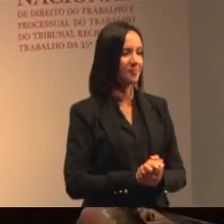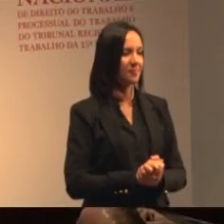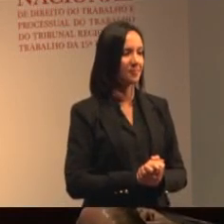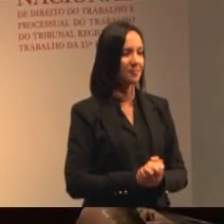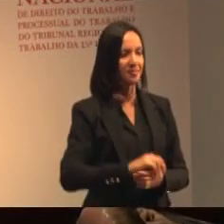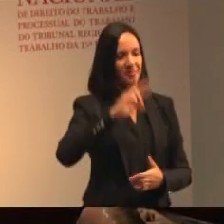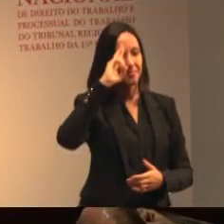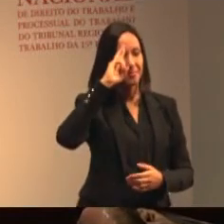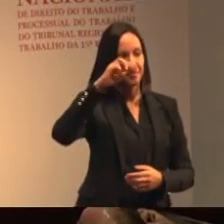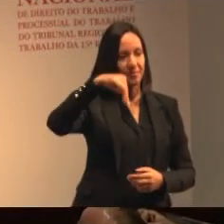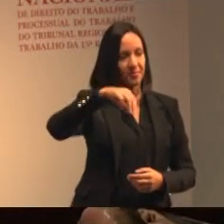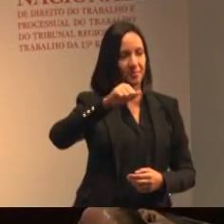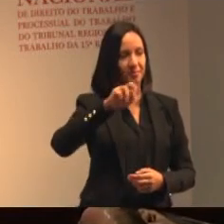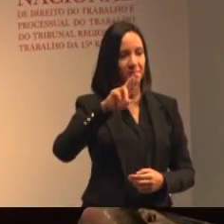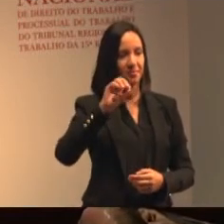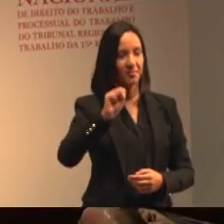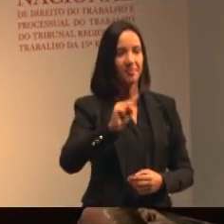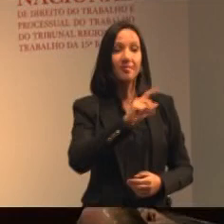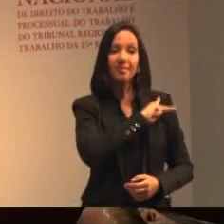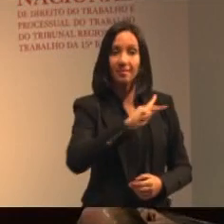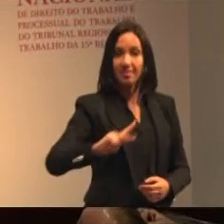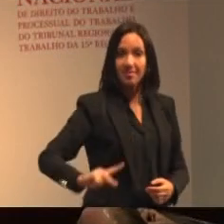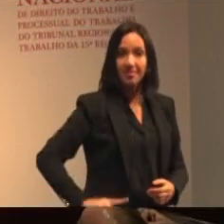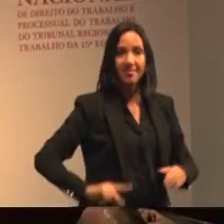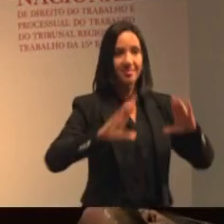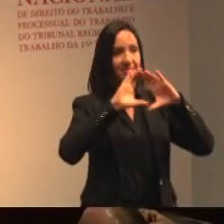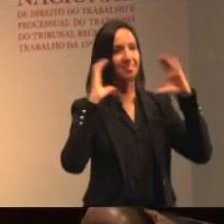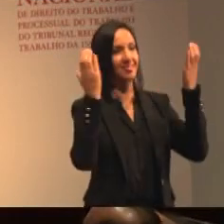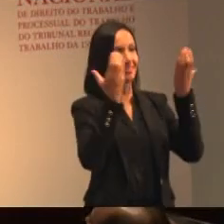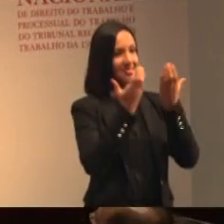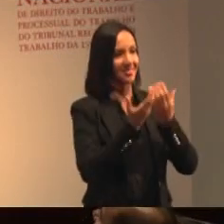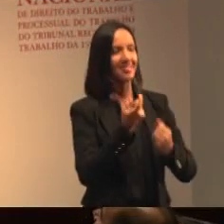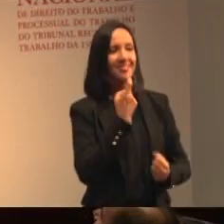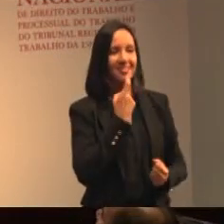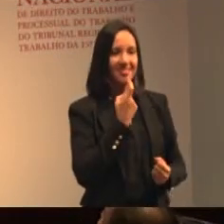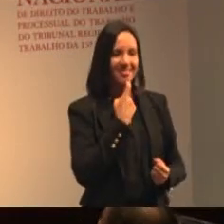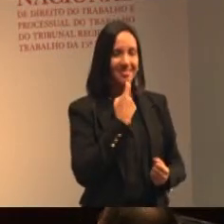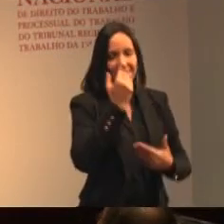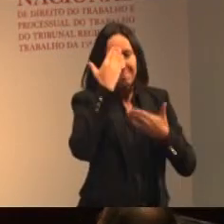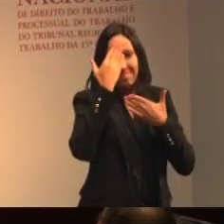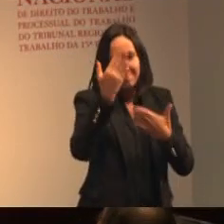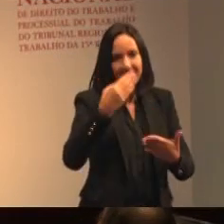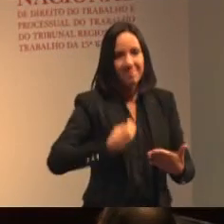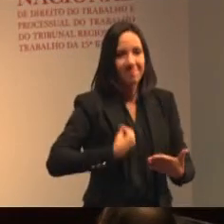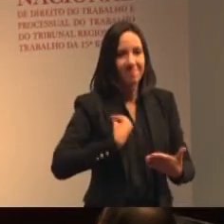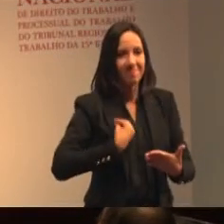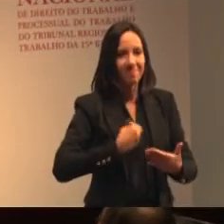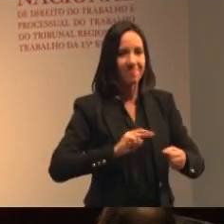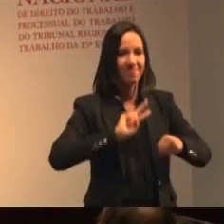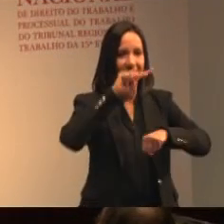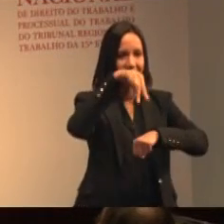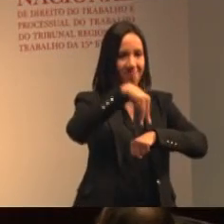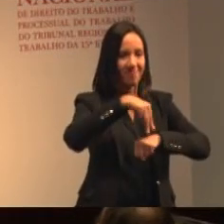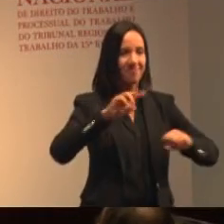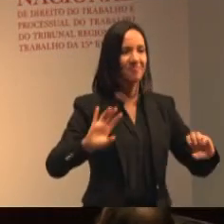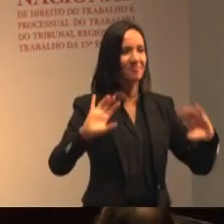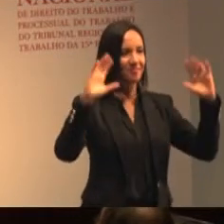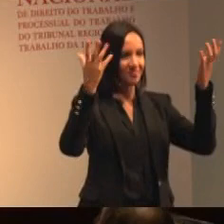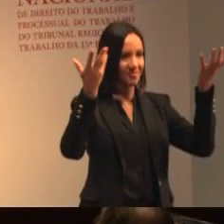Senhor Marcos Bernardelli, presidente da Câmara Municipal de Campinas, obrigado, sempre comparecendo nos nossos